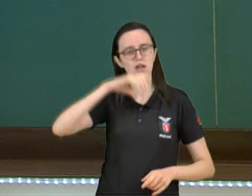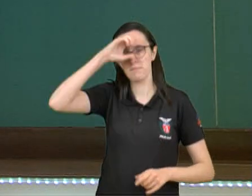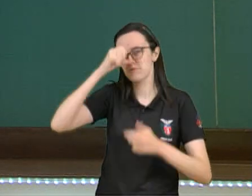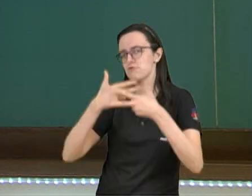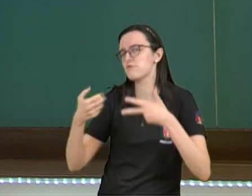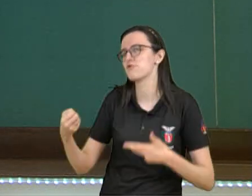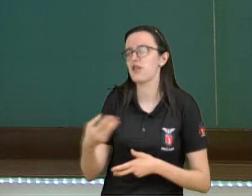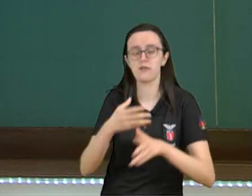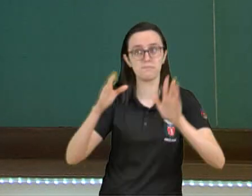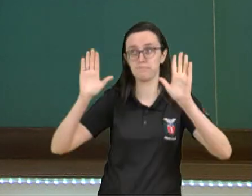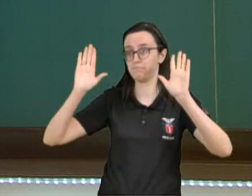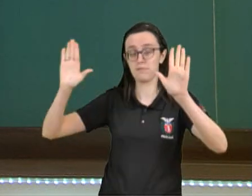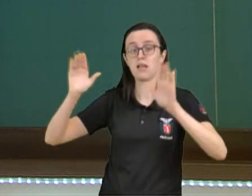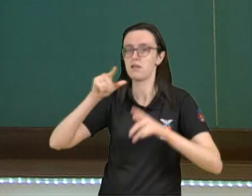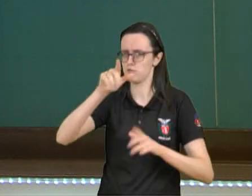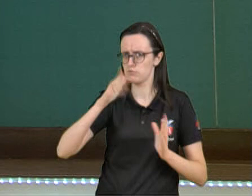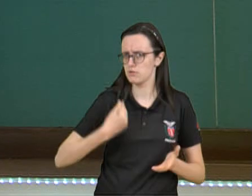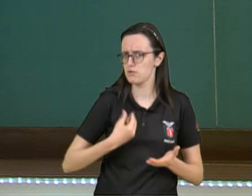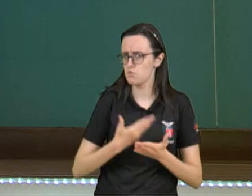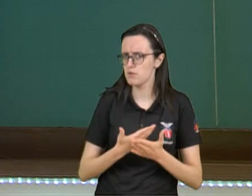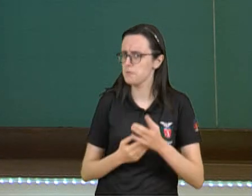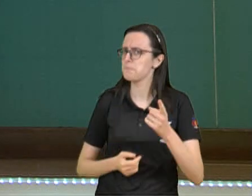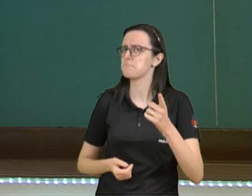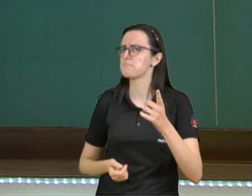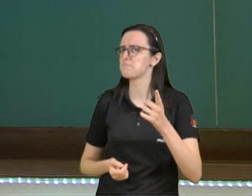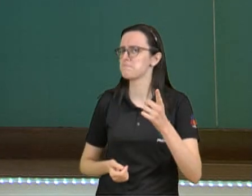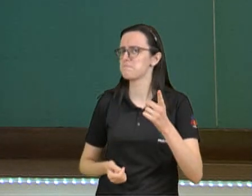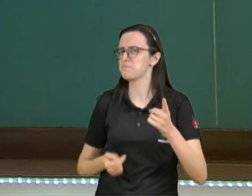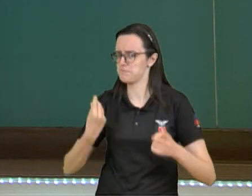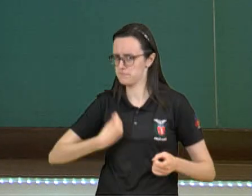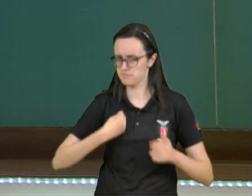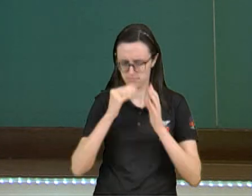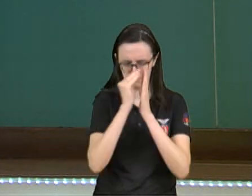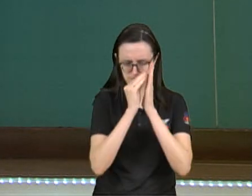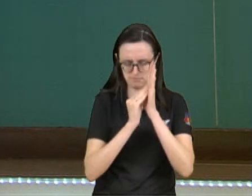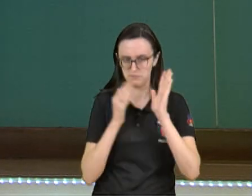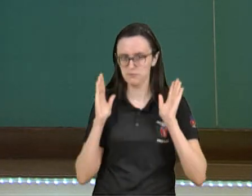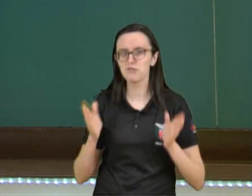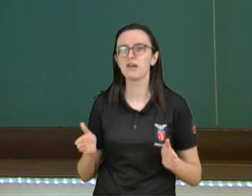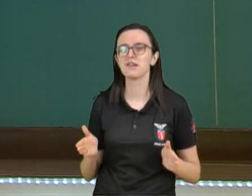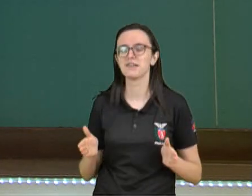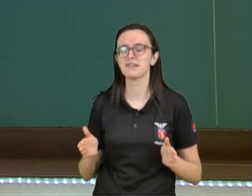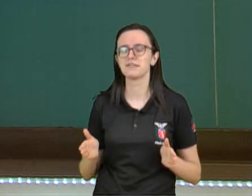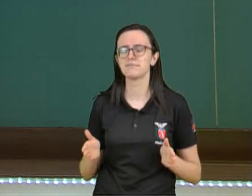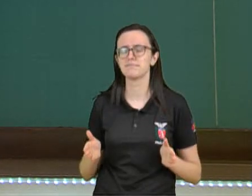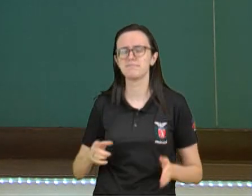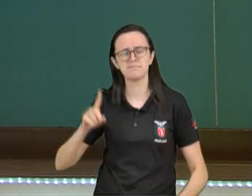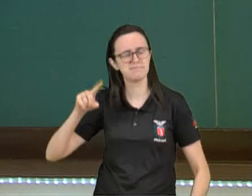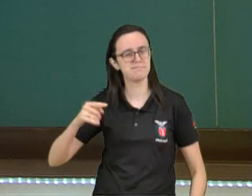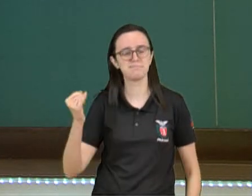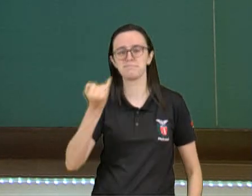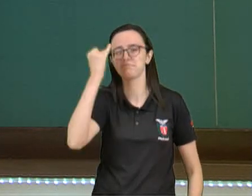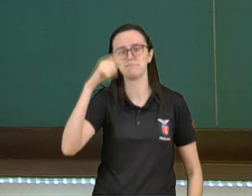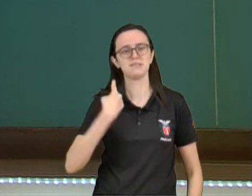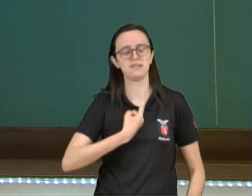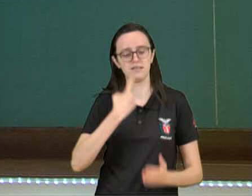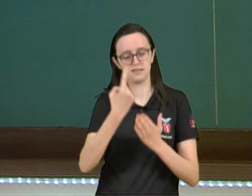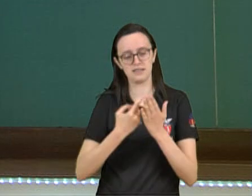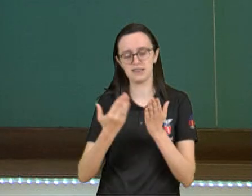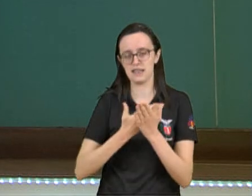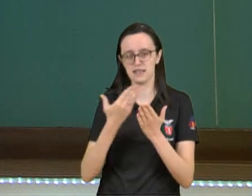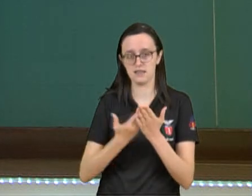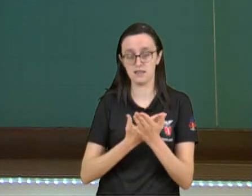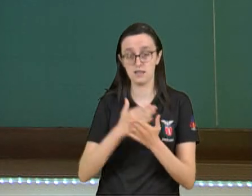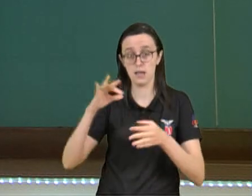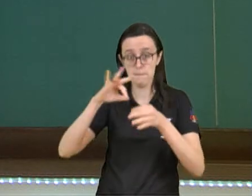coisas novas, vocês estão estudando? Vocês estão anotando? Então é importante estar com o caderno em mãos. E o seu